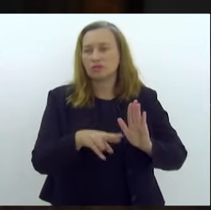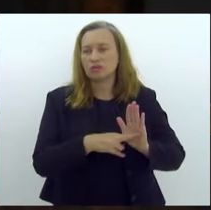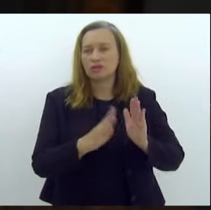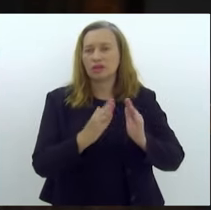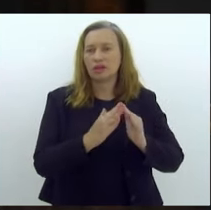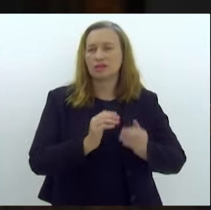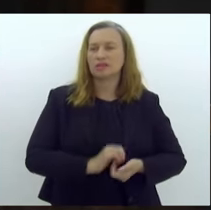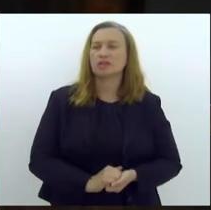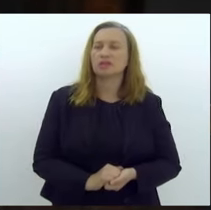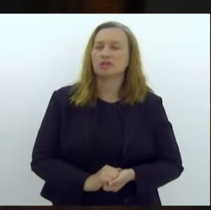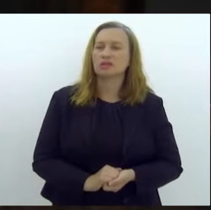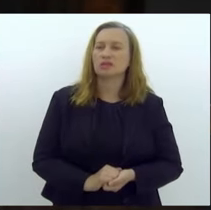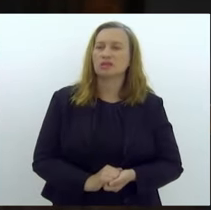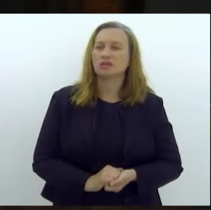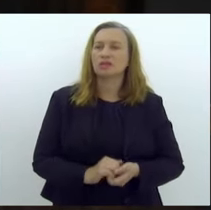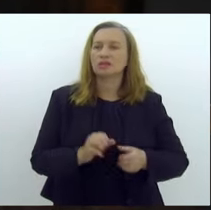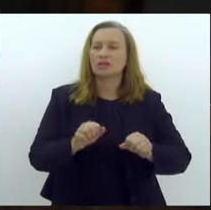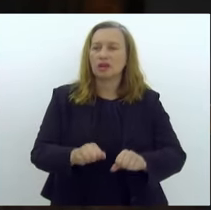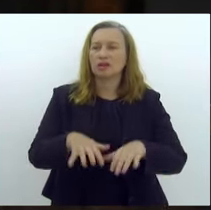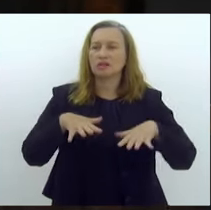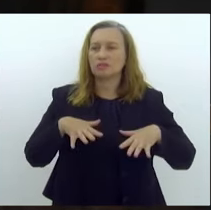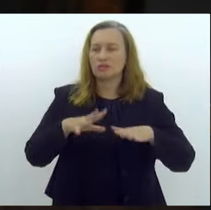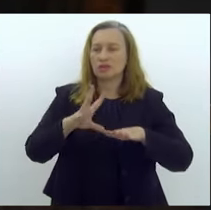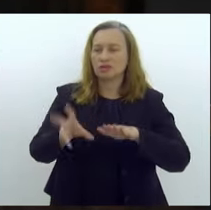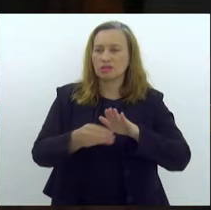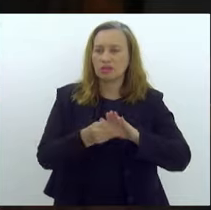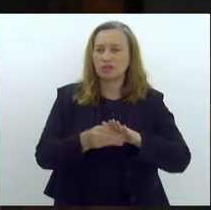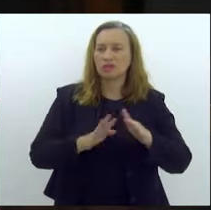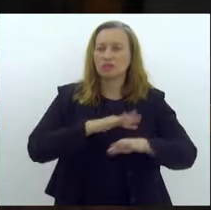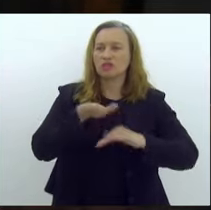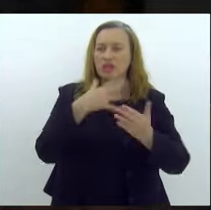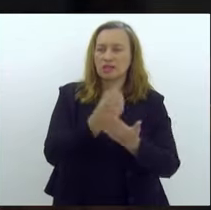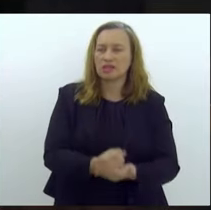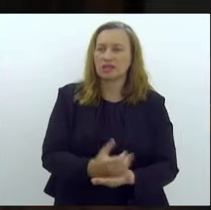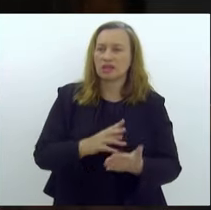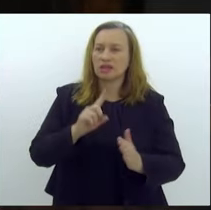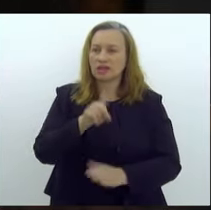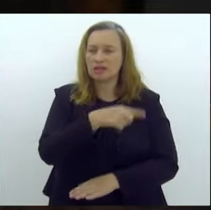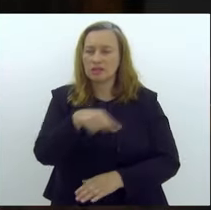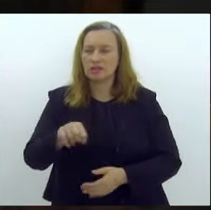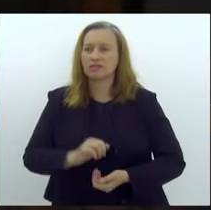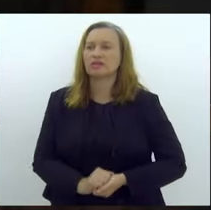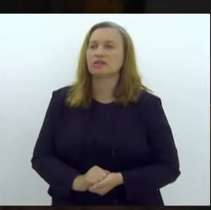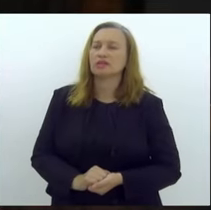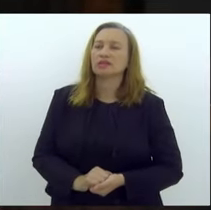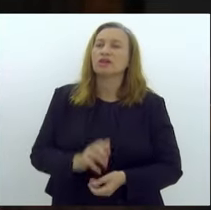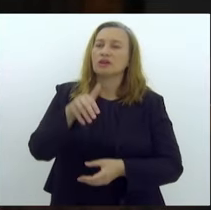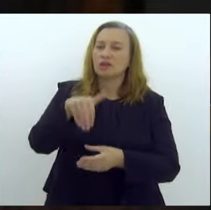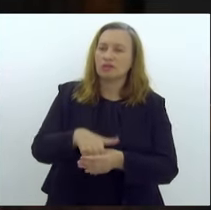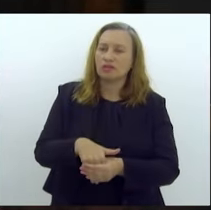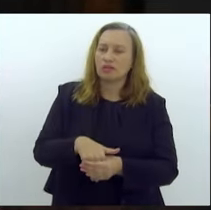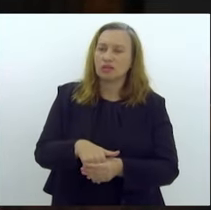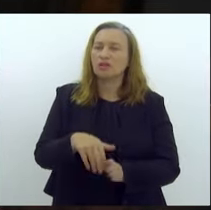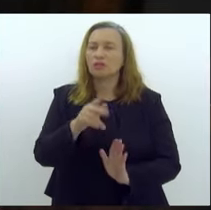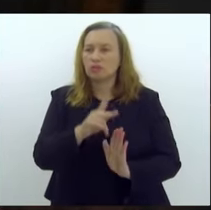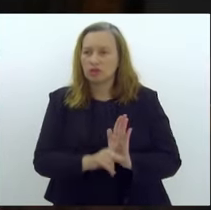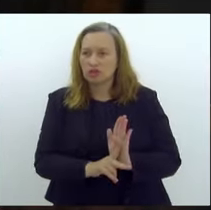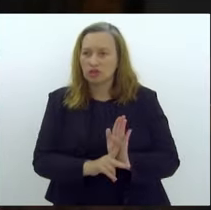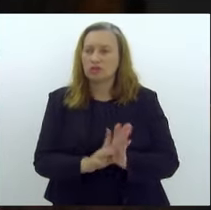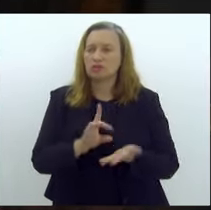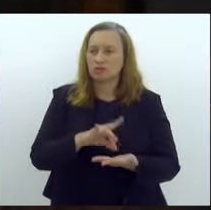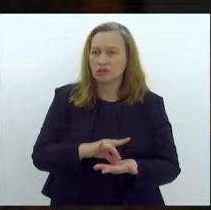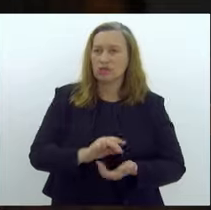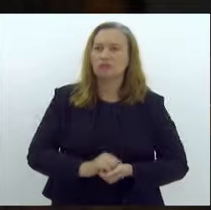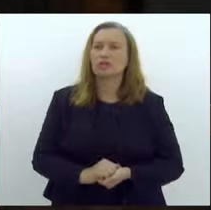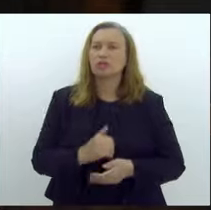Internas. As emendas de plenário, senhores que aprovam, permaneçam como estão, rejeitado. Em votação, o projeto